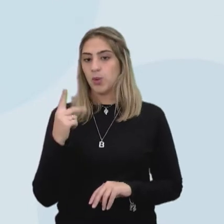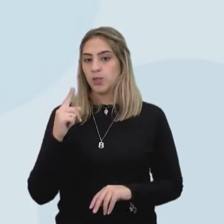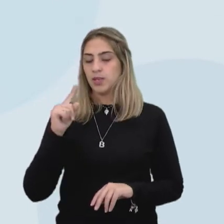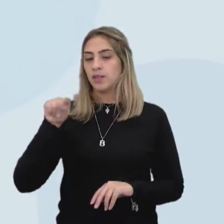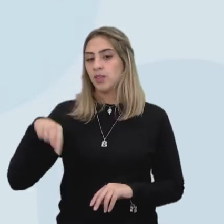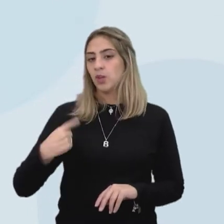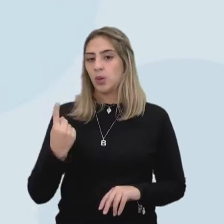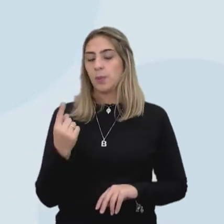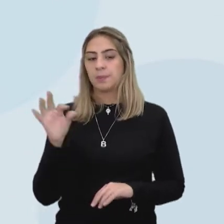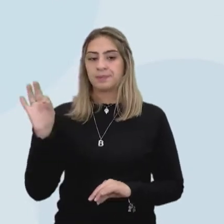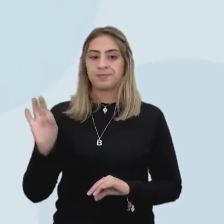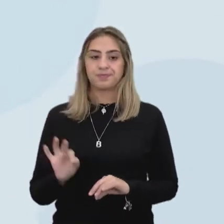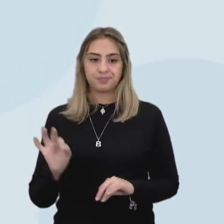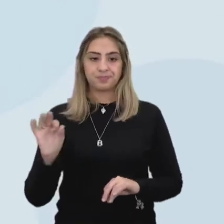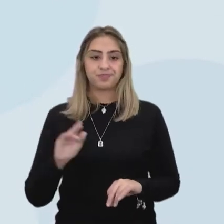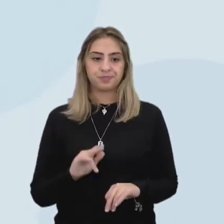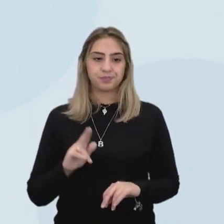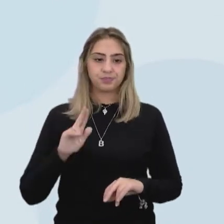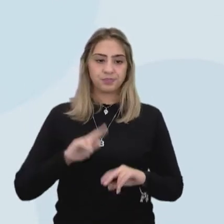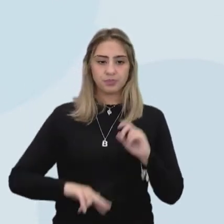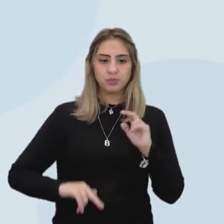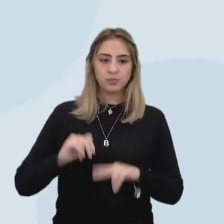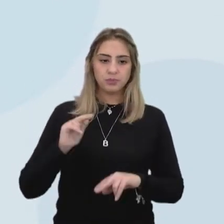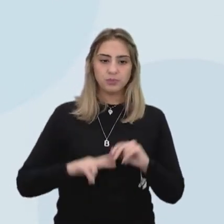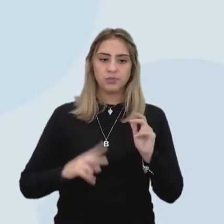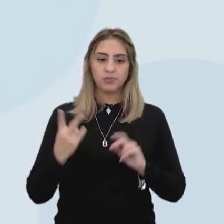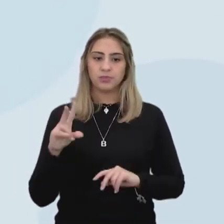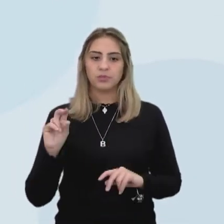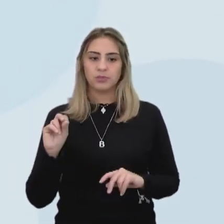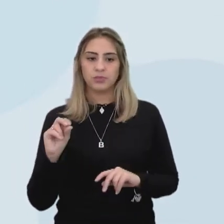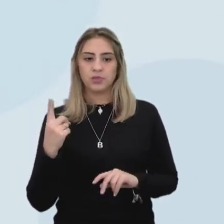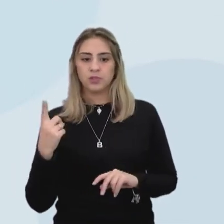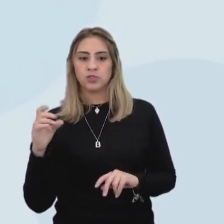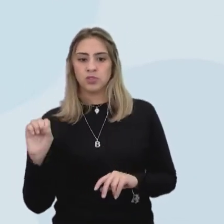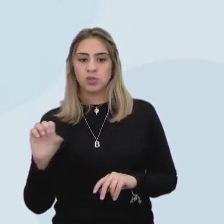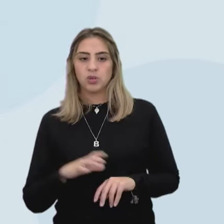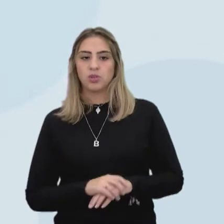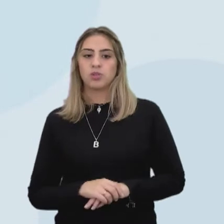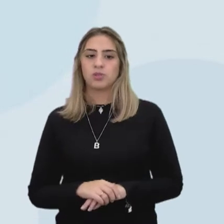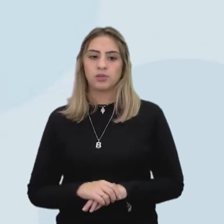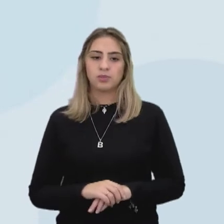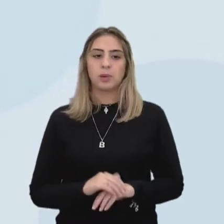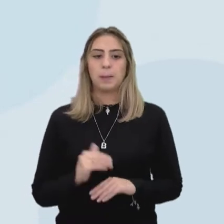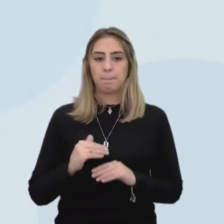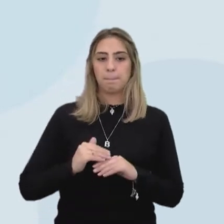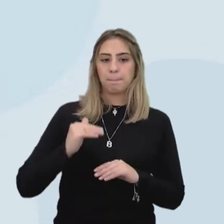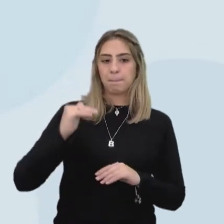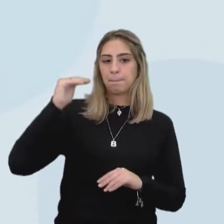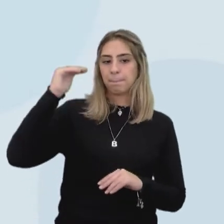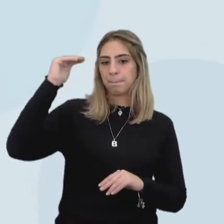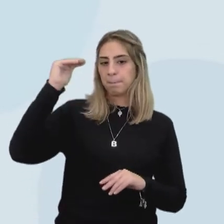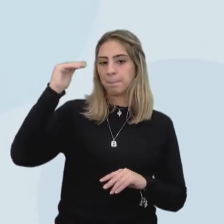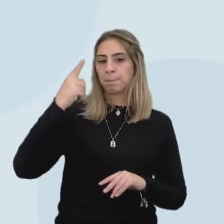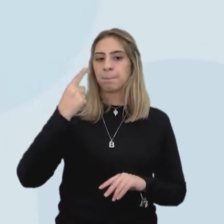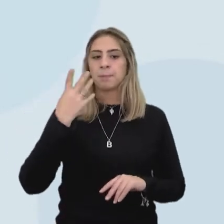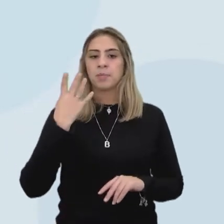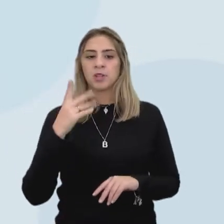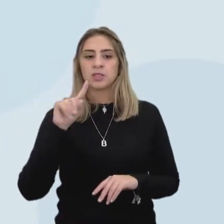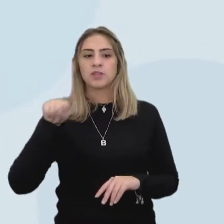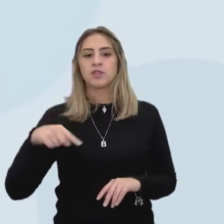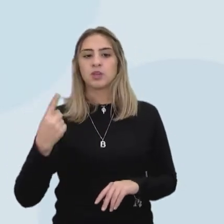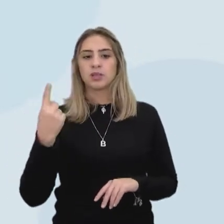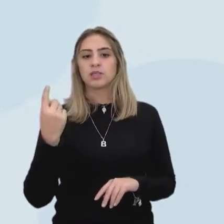12,1% no trimestre de junho, julho e agosto de 2018, que subiu aí para